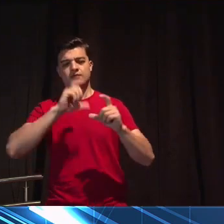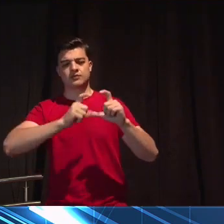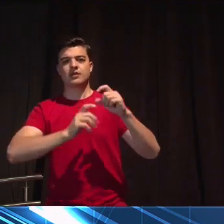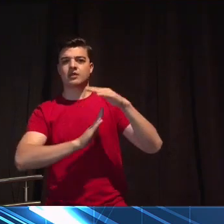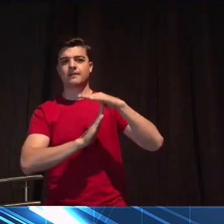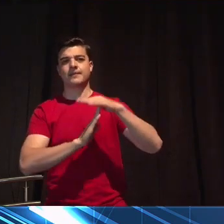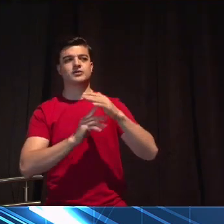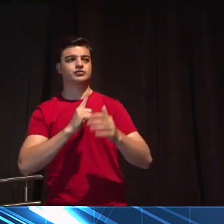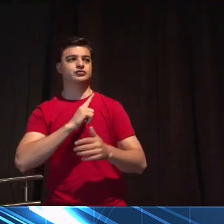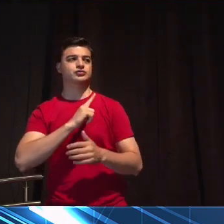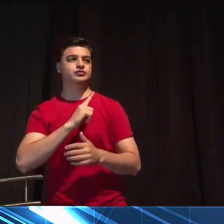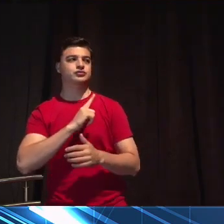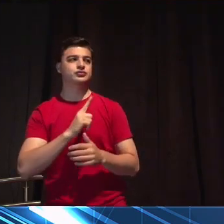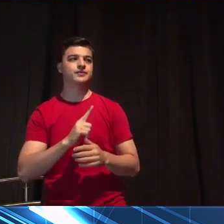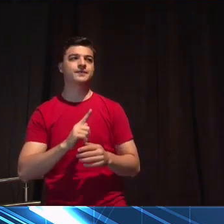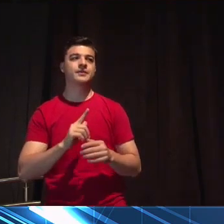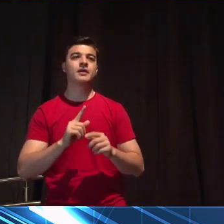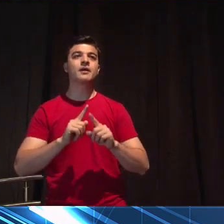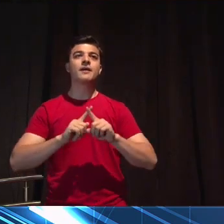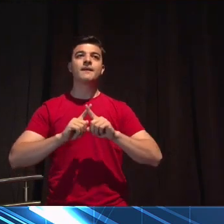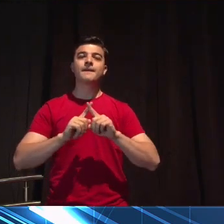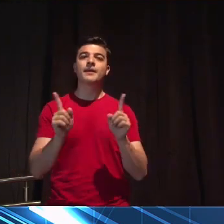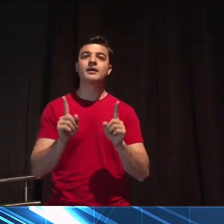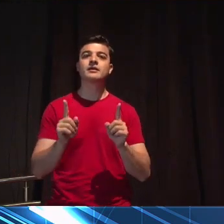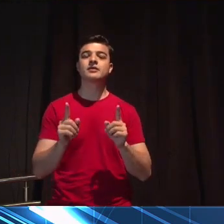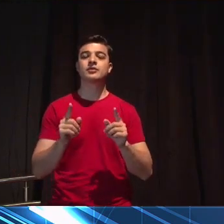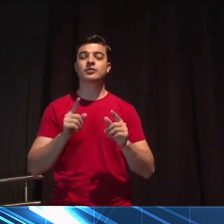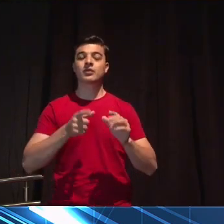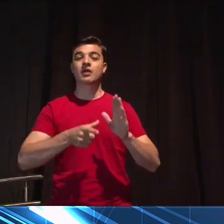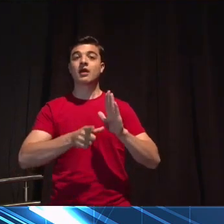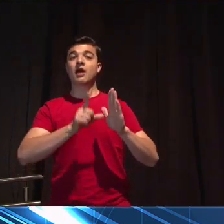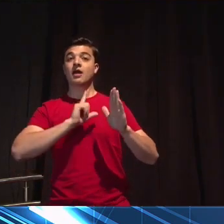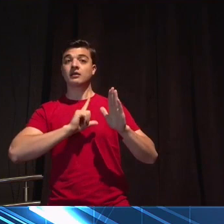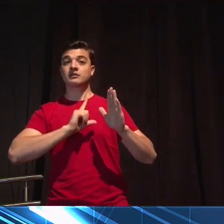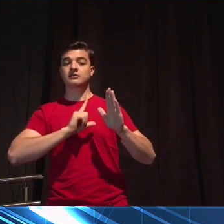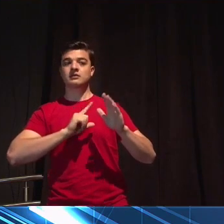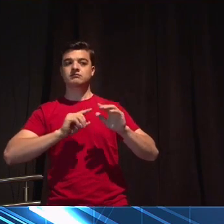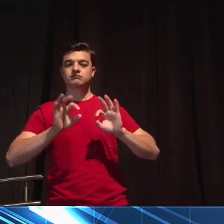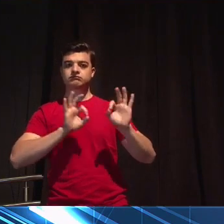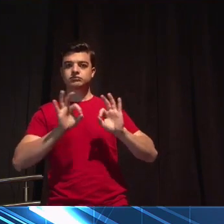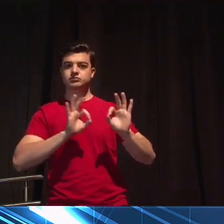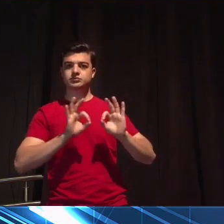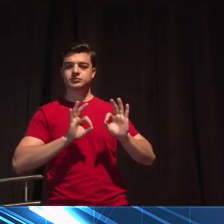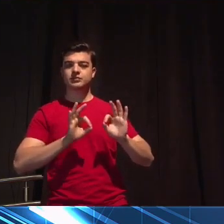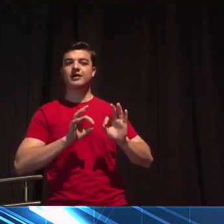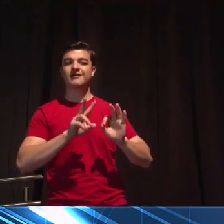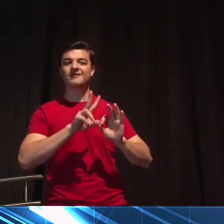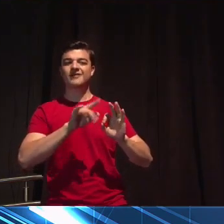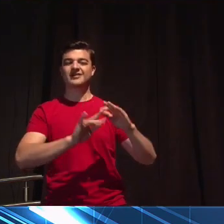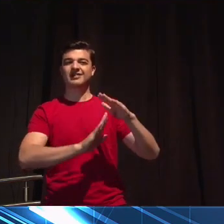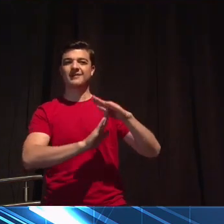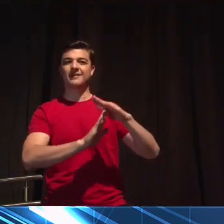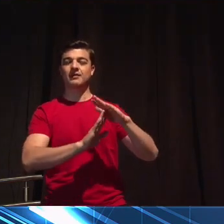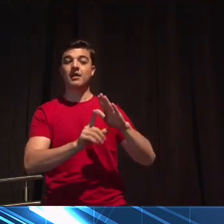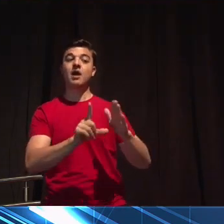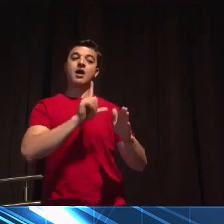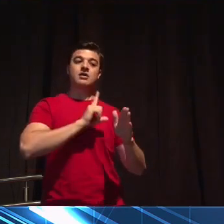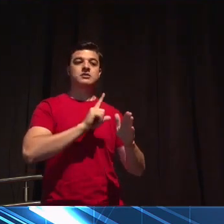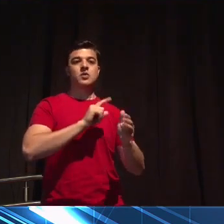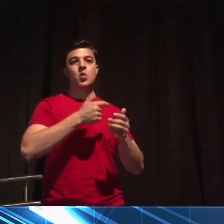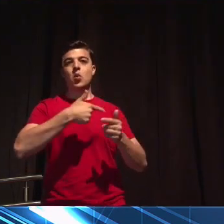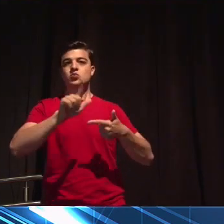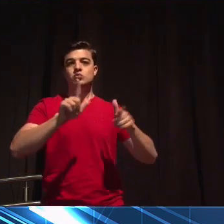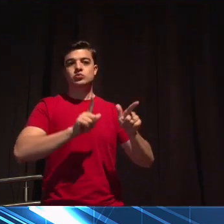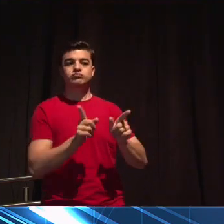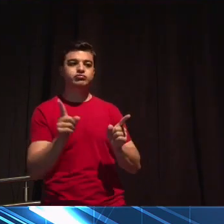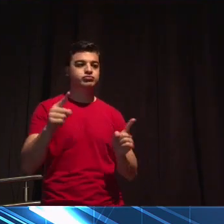trabalhou para que antes que a gente chegasse numa limitação, a gente já tivesse o problema resolvido, que é, vamos fazer um sidecar de encriptação, vamos usar o QMS, vamos fazer esse tipo de coisa.